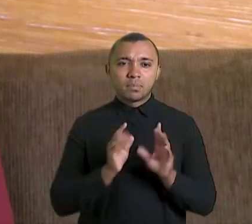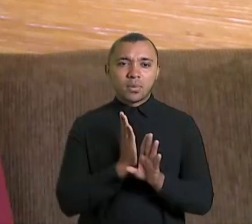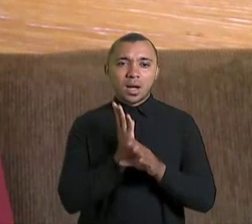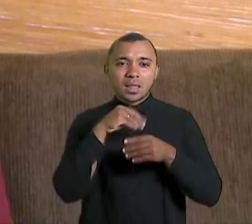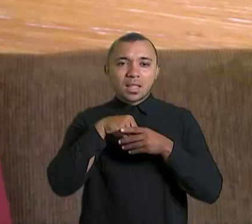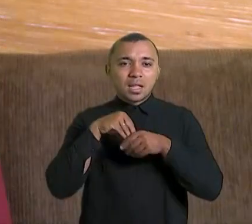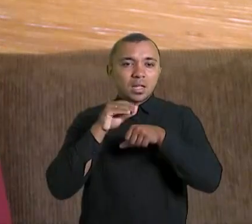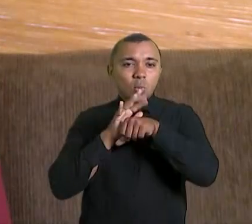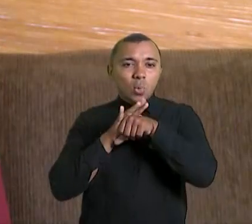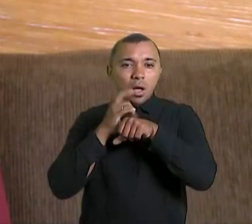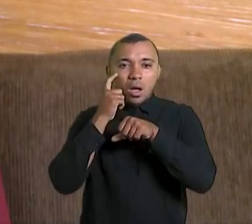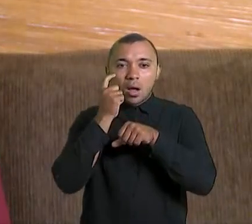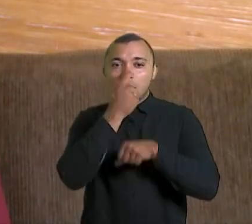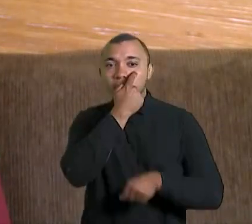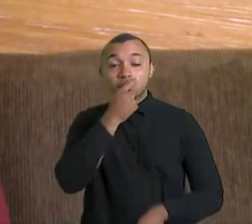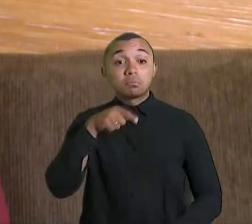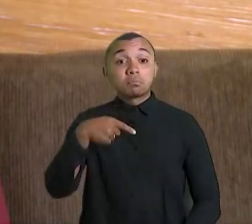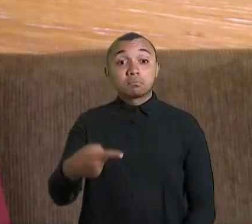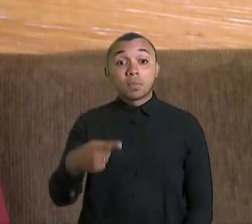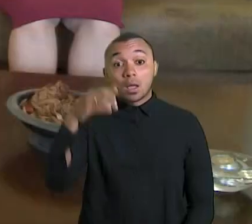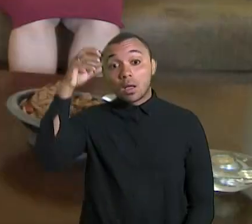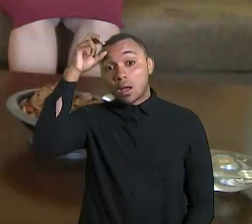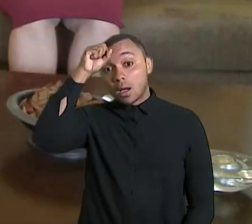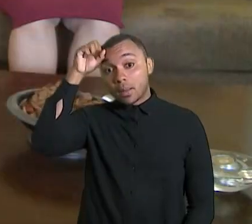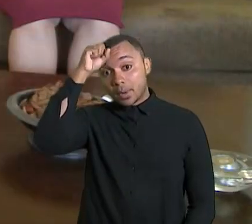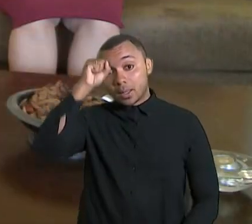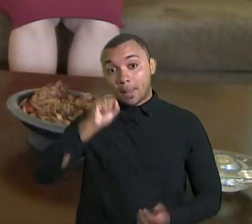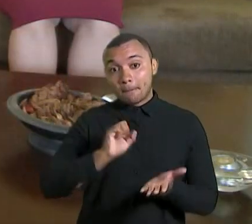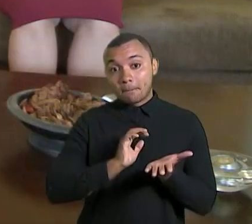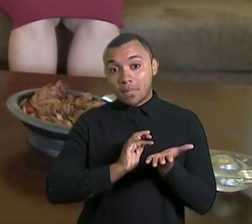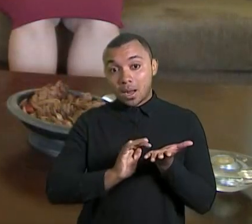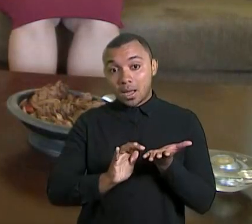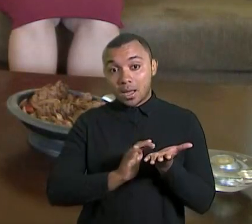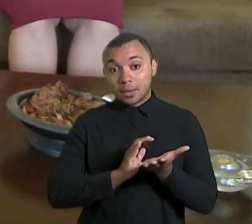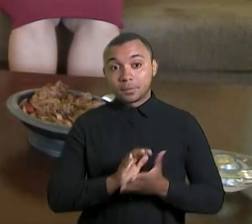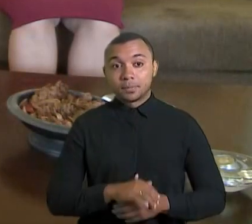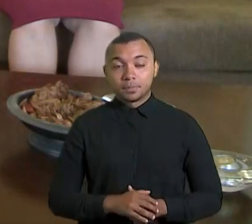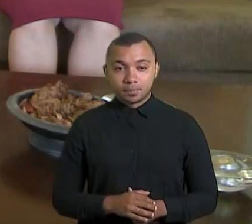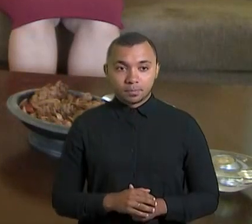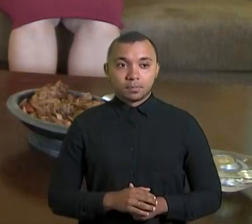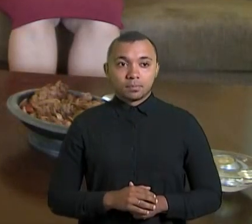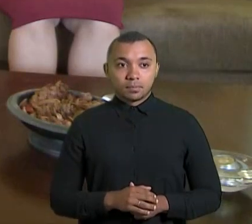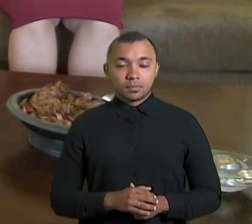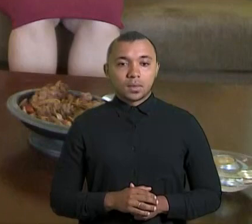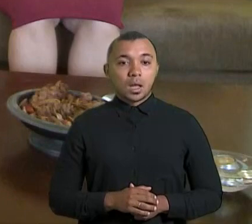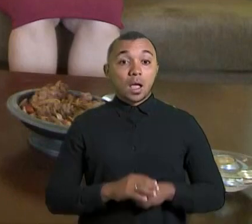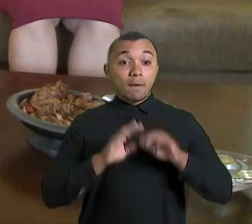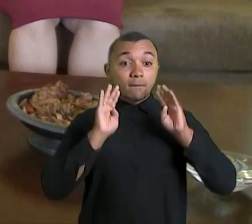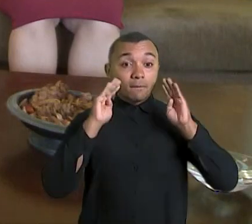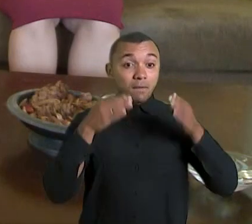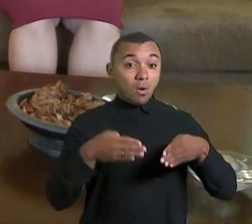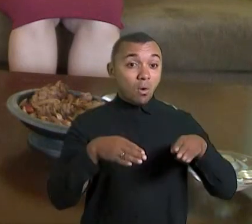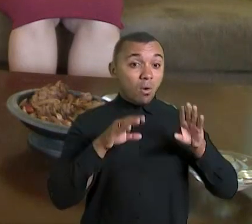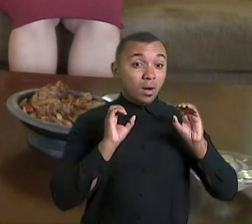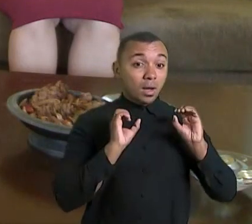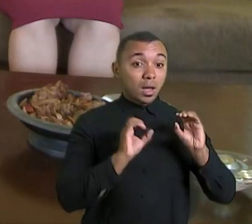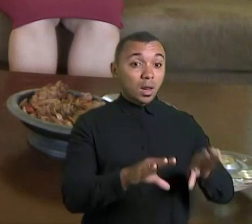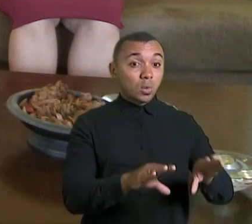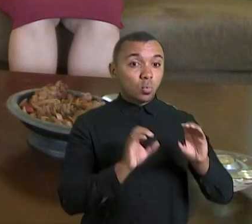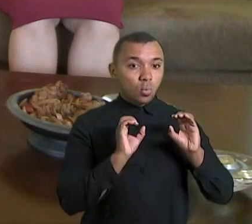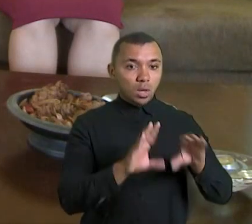E daí vim aprender o Braille. Então são questões relacionadas à educação, né,